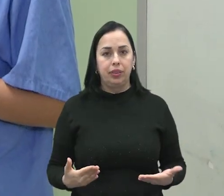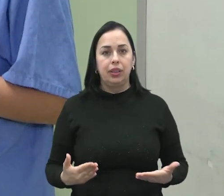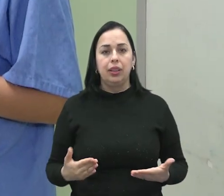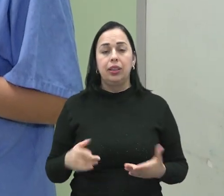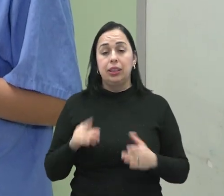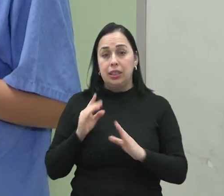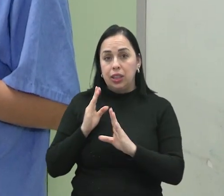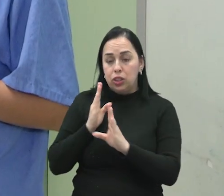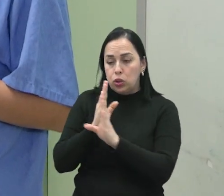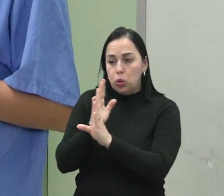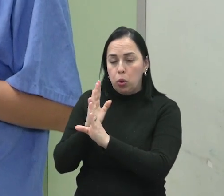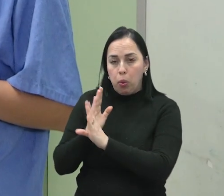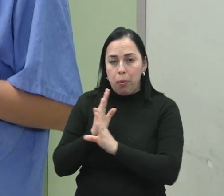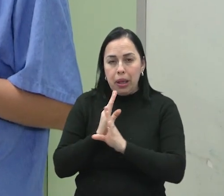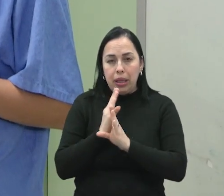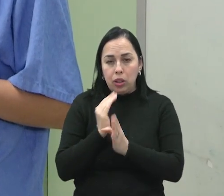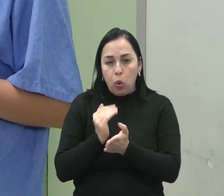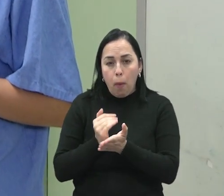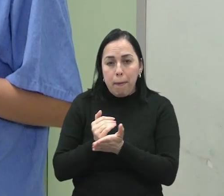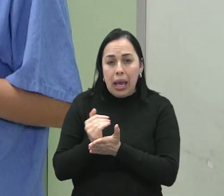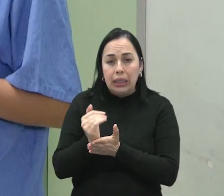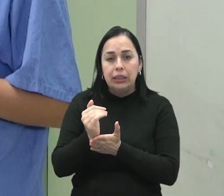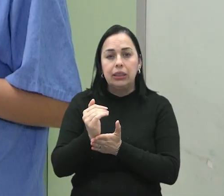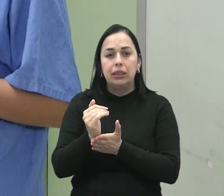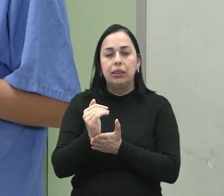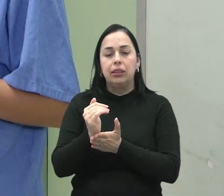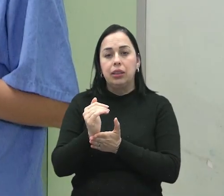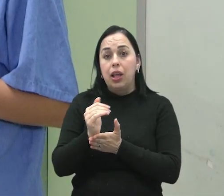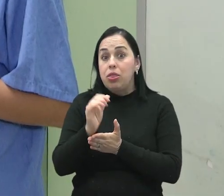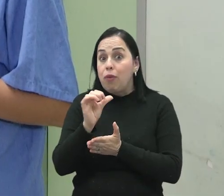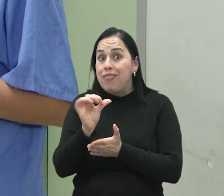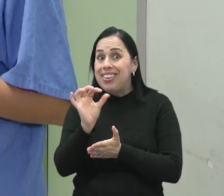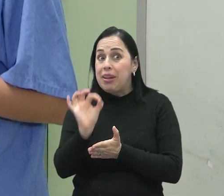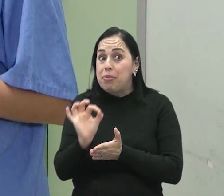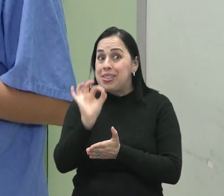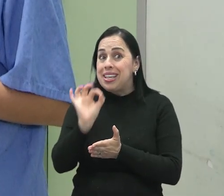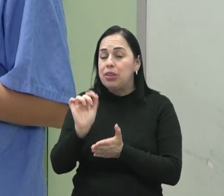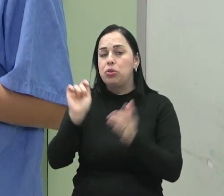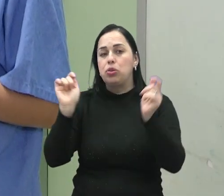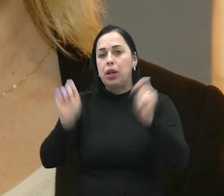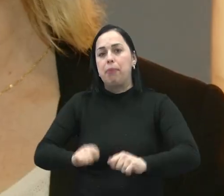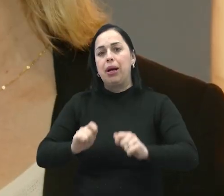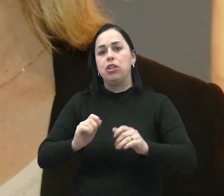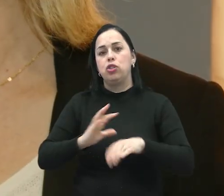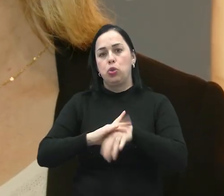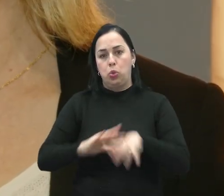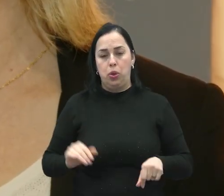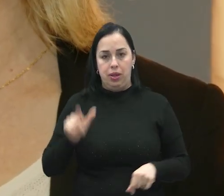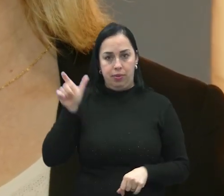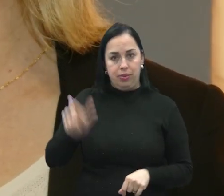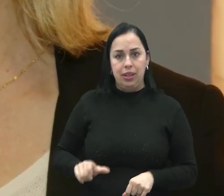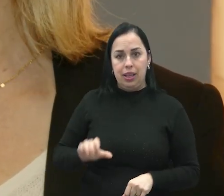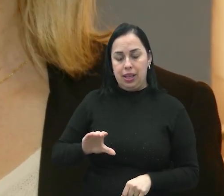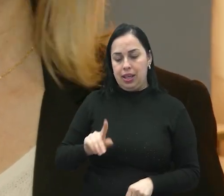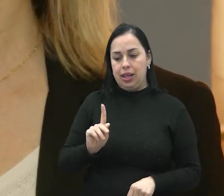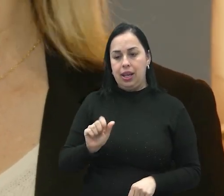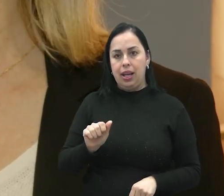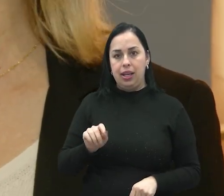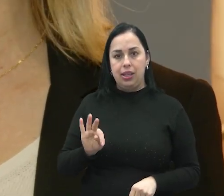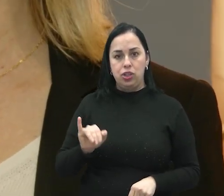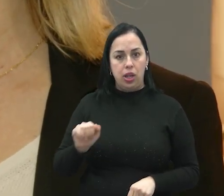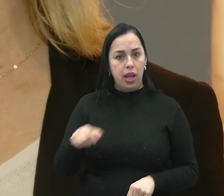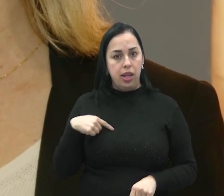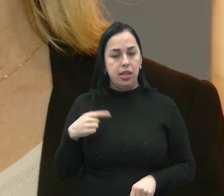casos diagnosticados nos estágios iniciais, essa chance chega a 90%. Olha só o que aconteceu com a Kátia.